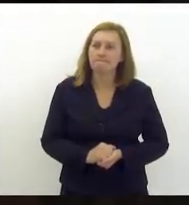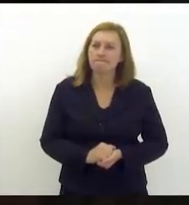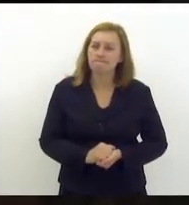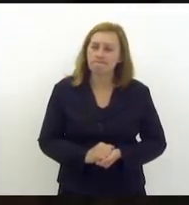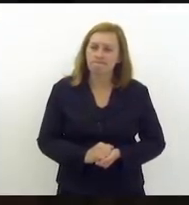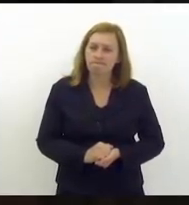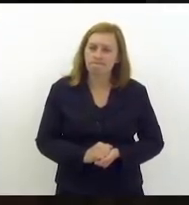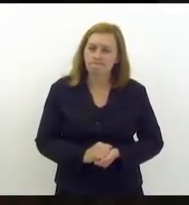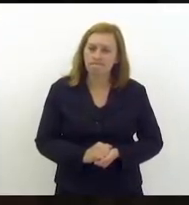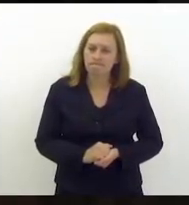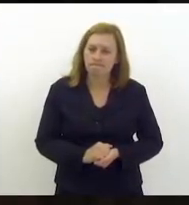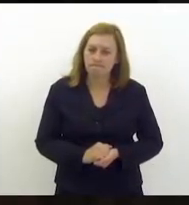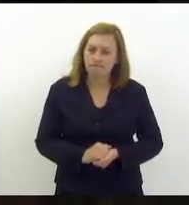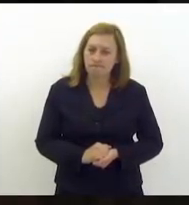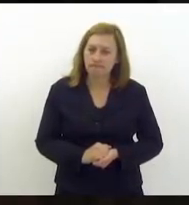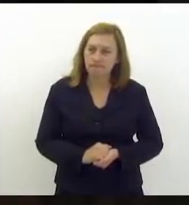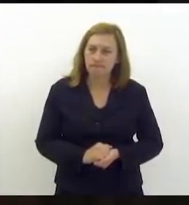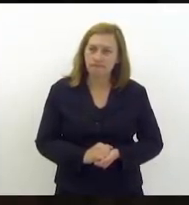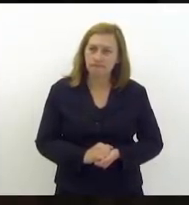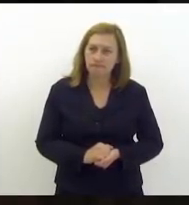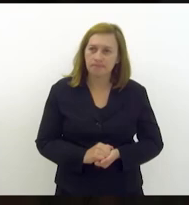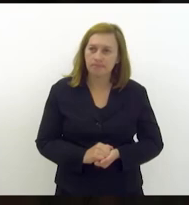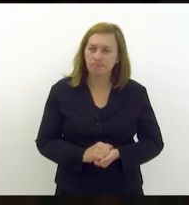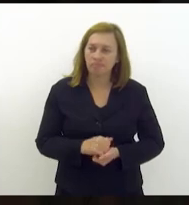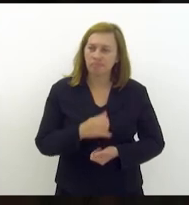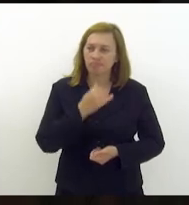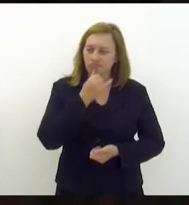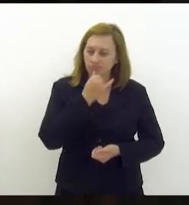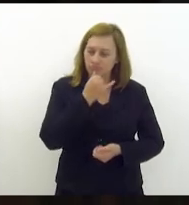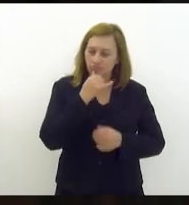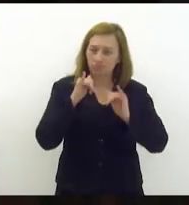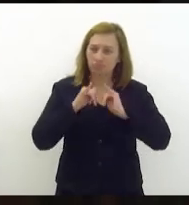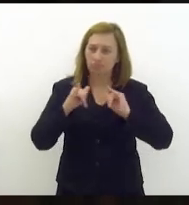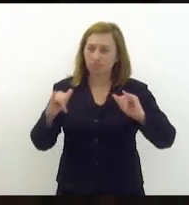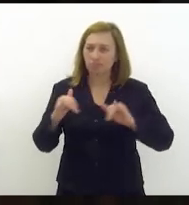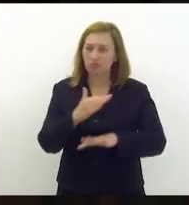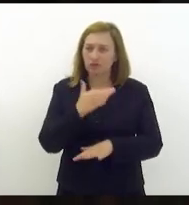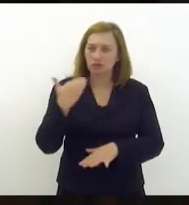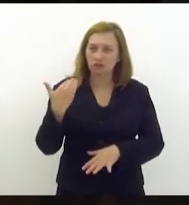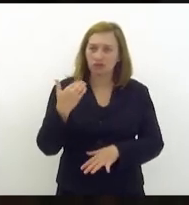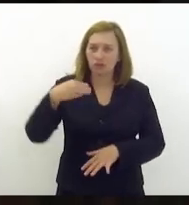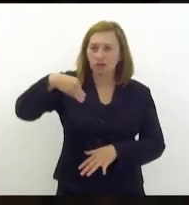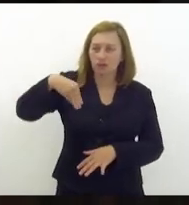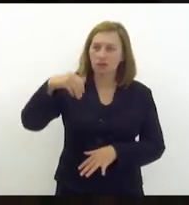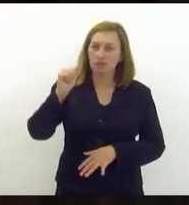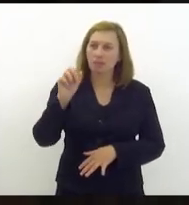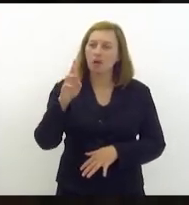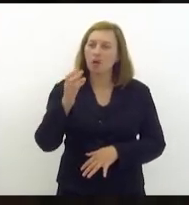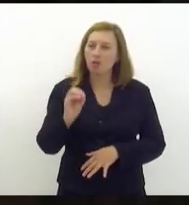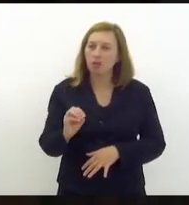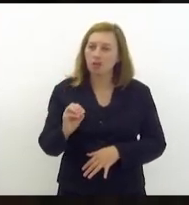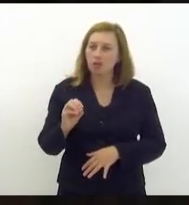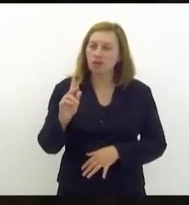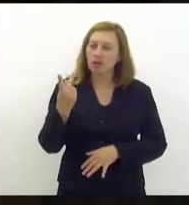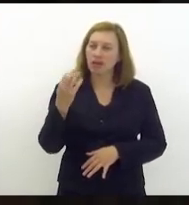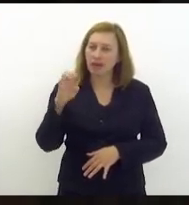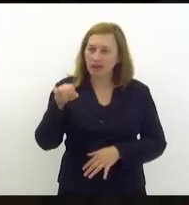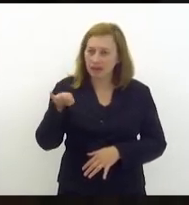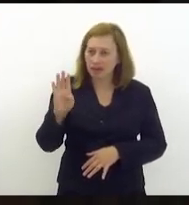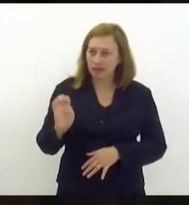com Profundas pesar que anuncio o oferecimento do Mauro Henrique Ribeiro de Oliveira